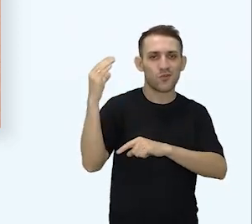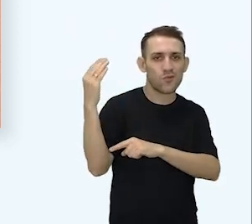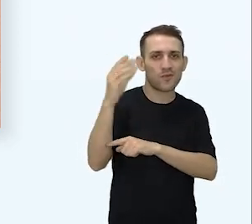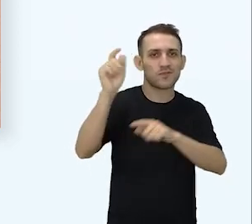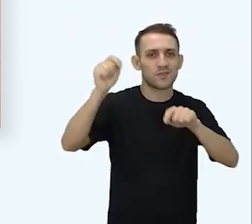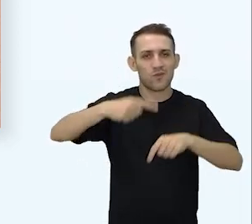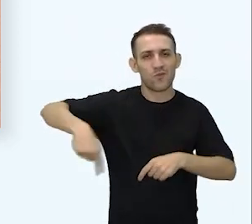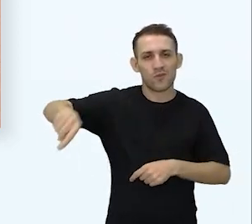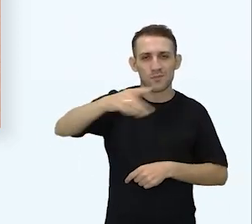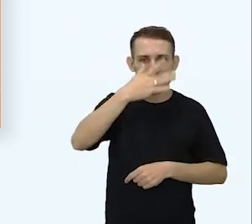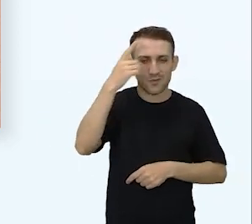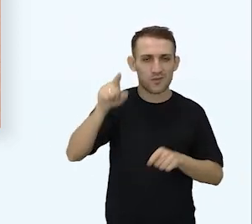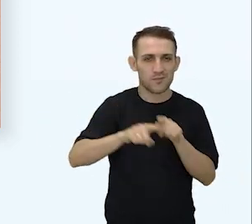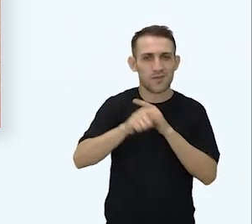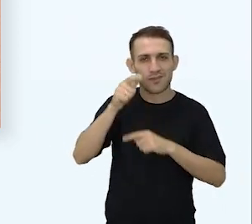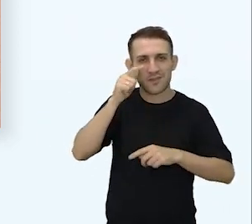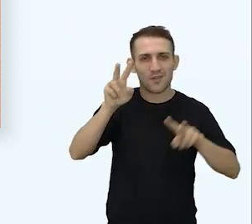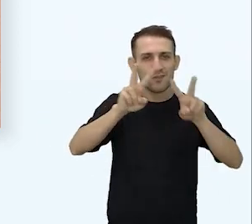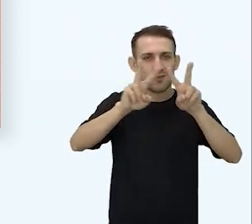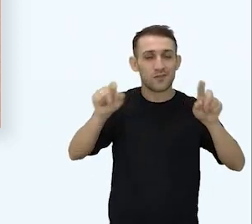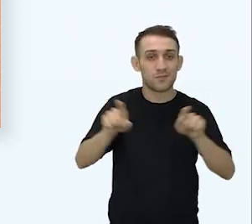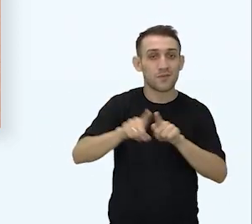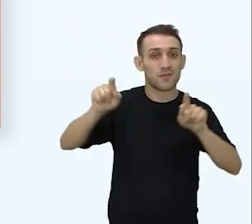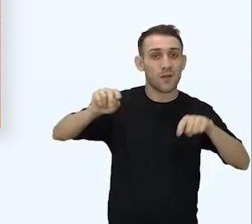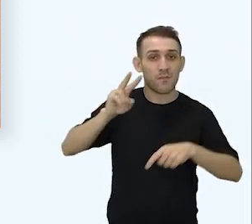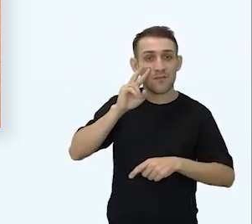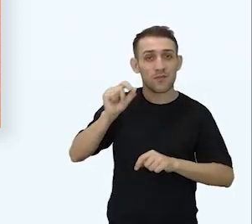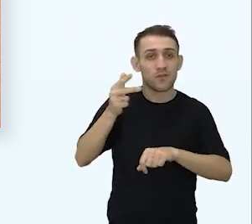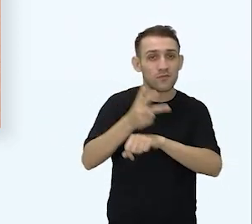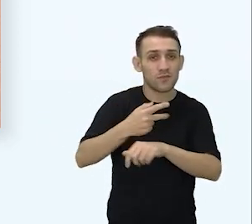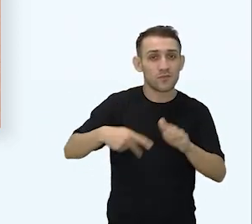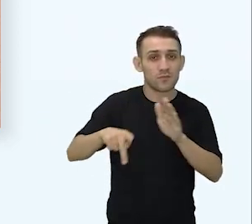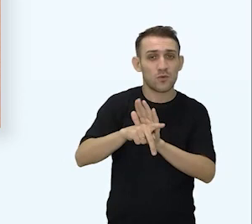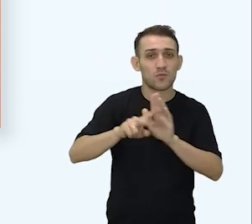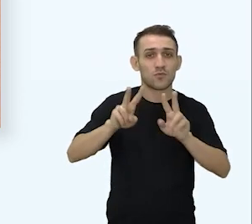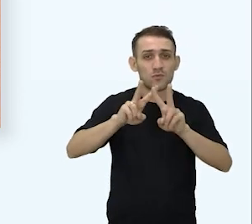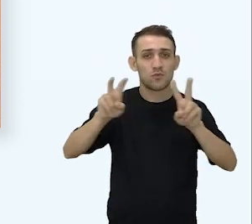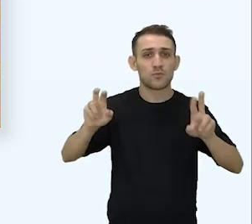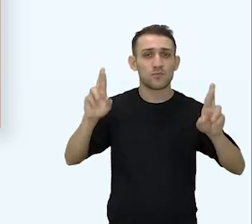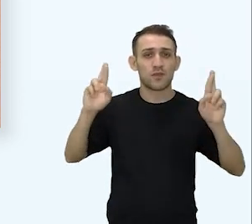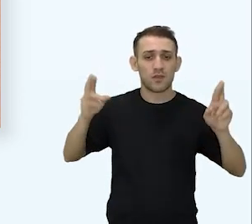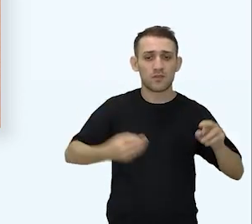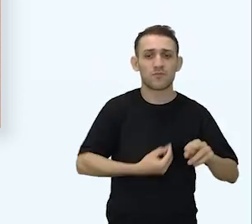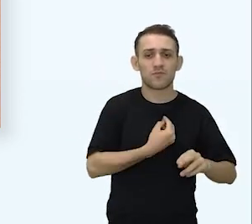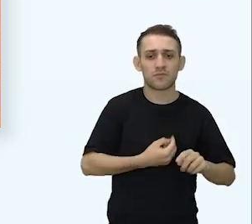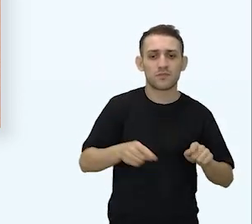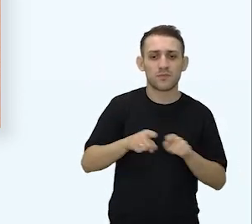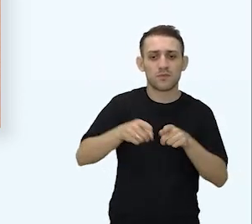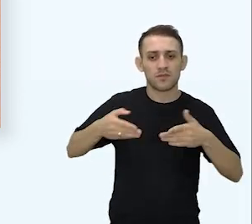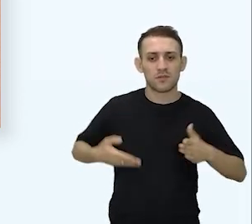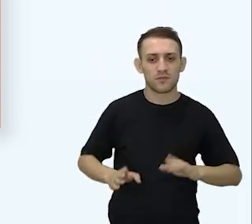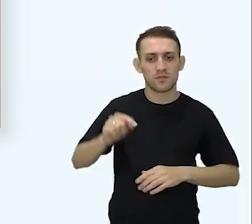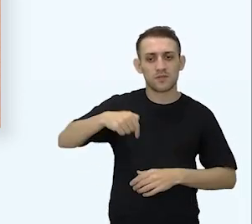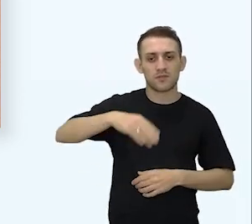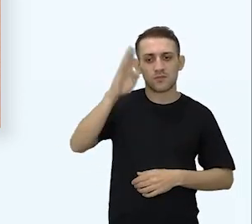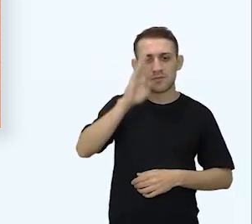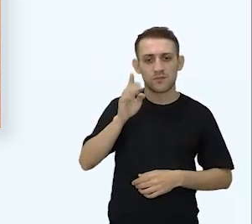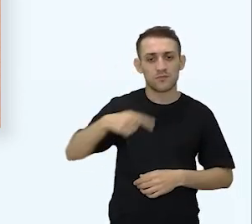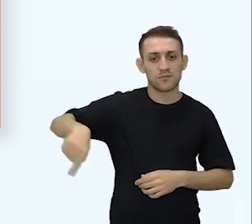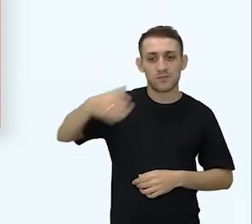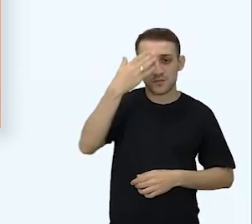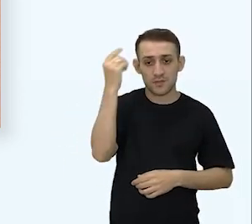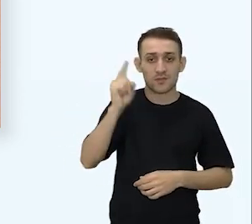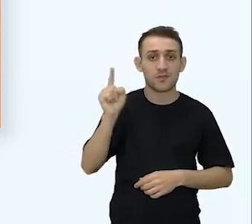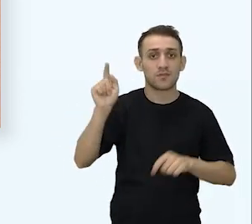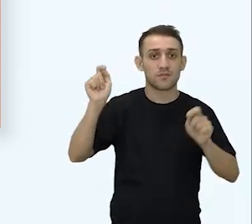pessoas que possam se interessar pelo tema e confira também os nossos vídeos sobre expectativa de vida e fecundidade no Brasil. Não se esqueça também